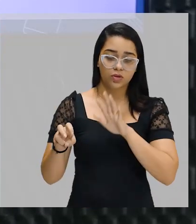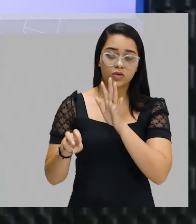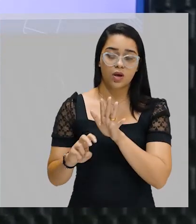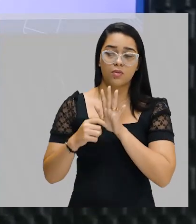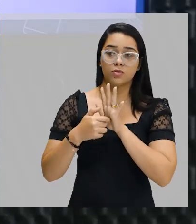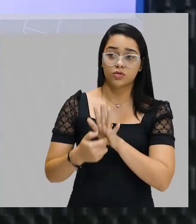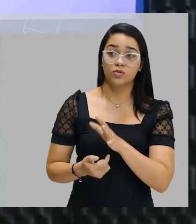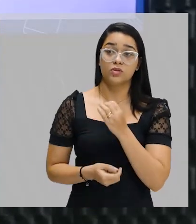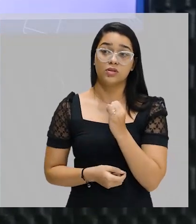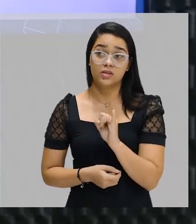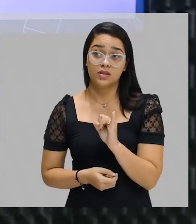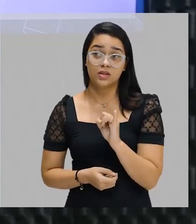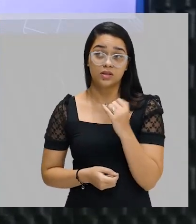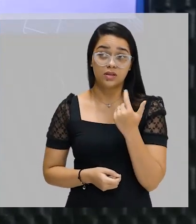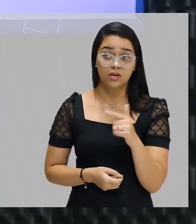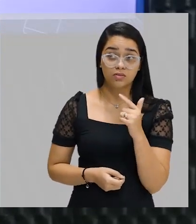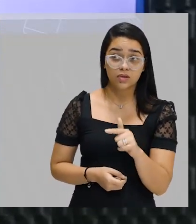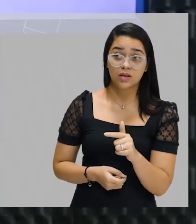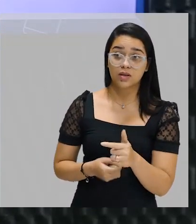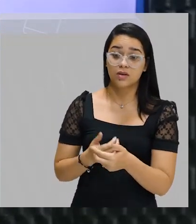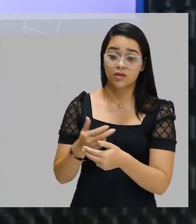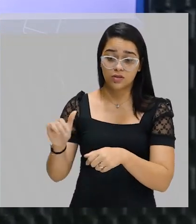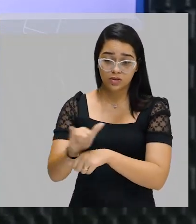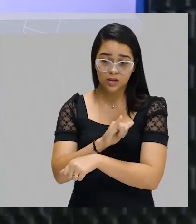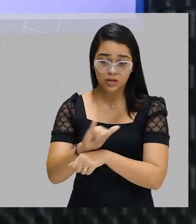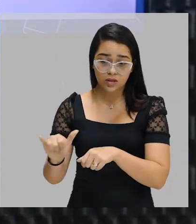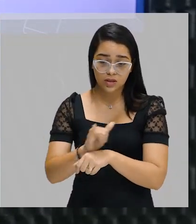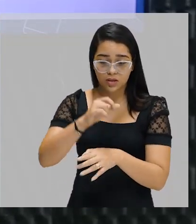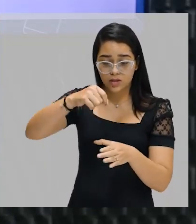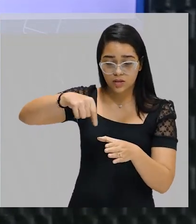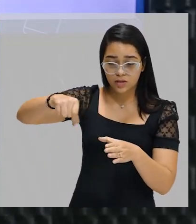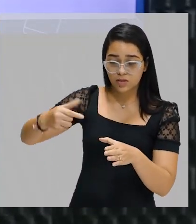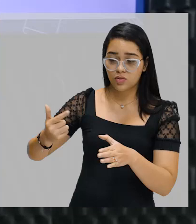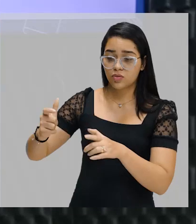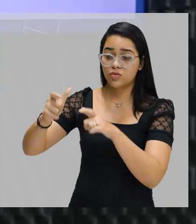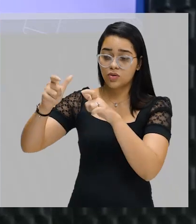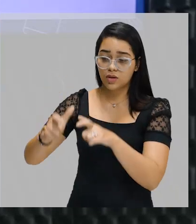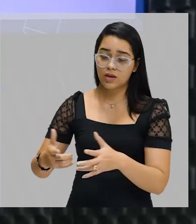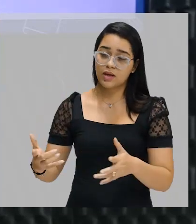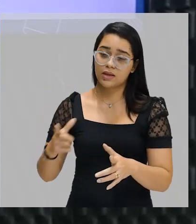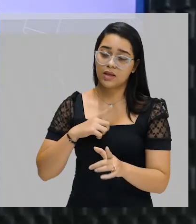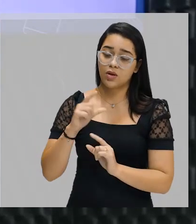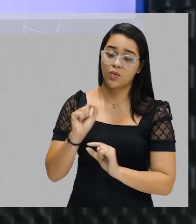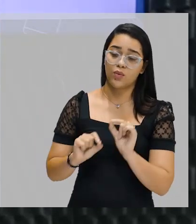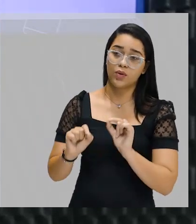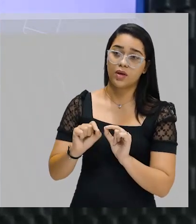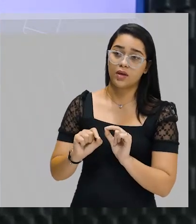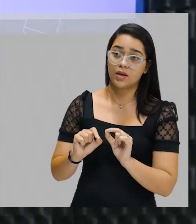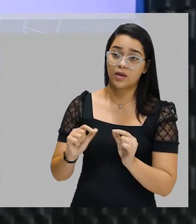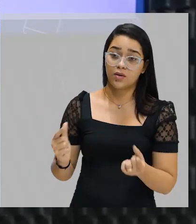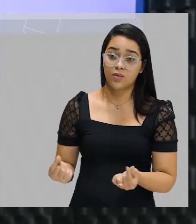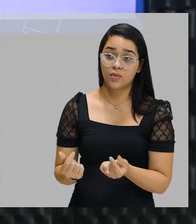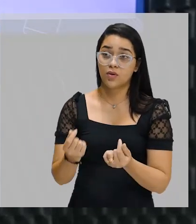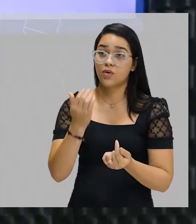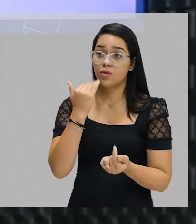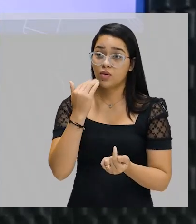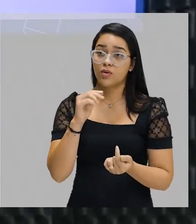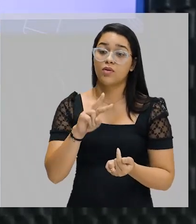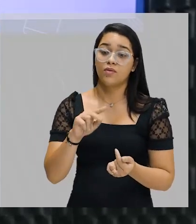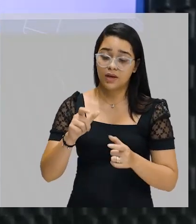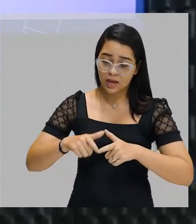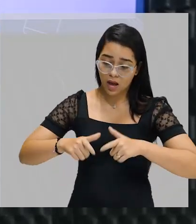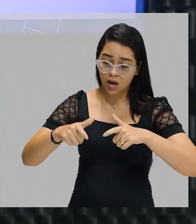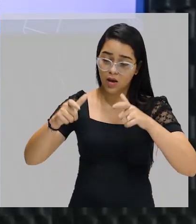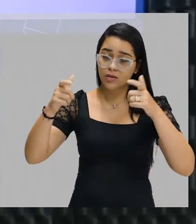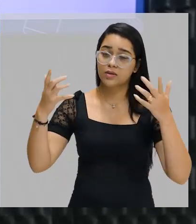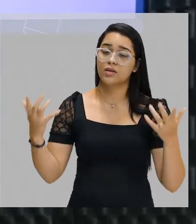que, se não se buscar meios de buscar fertilizantes de outras localidades, a tendência é que o preço dos alimentos no Brasil